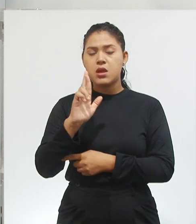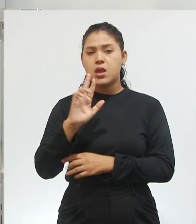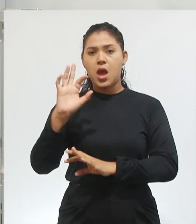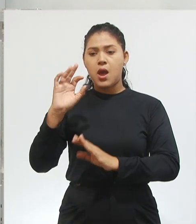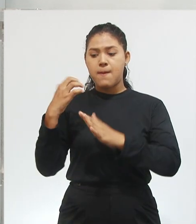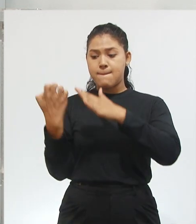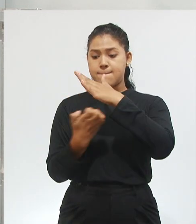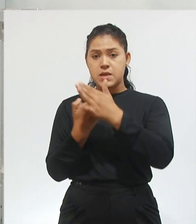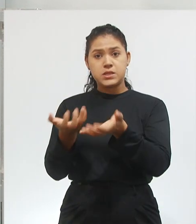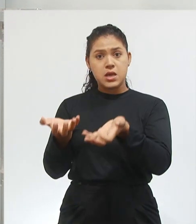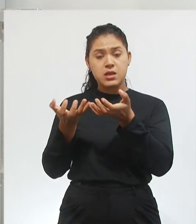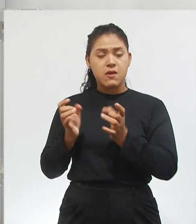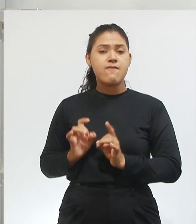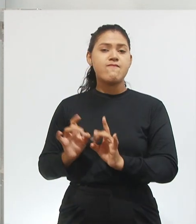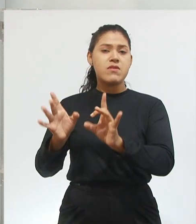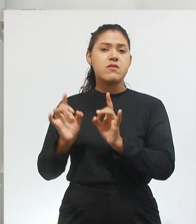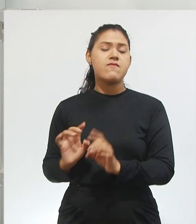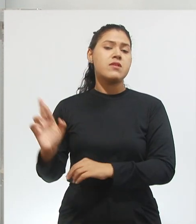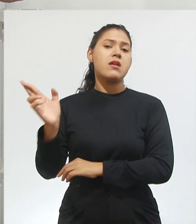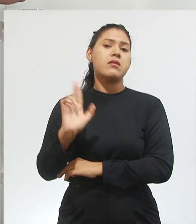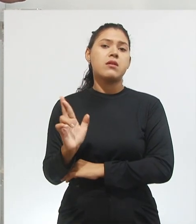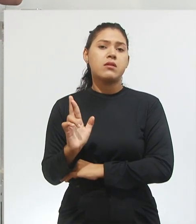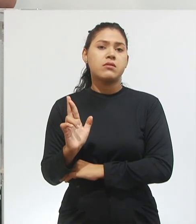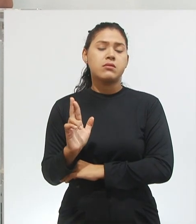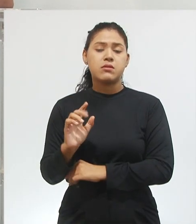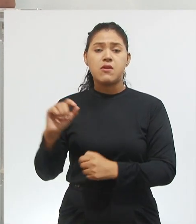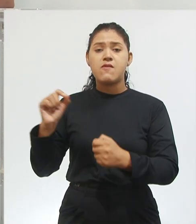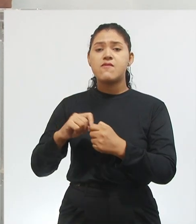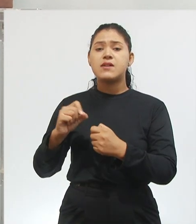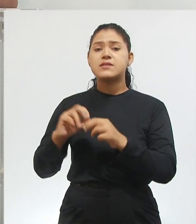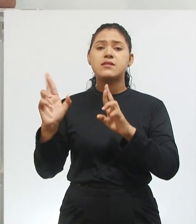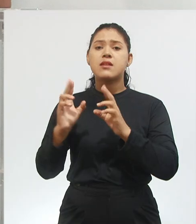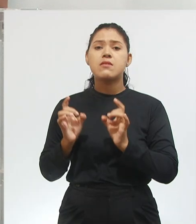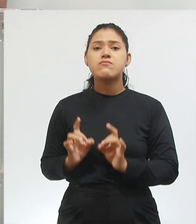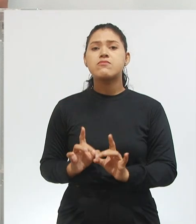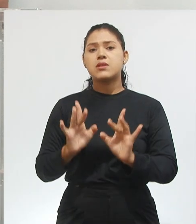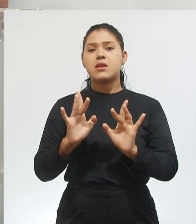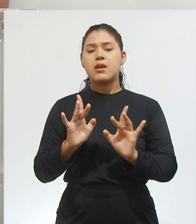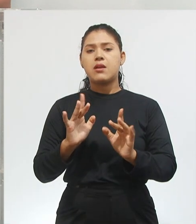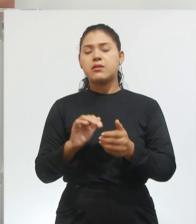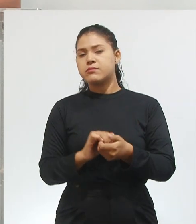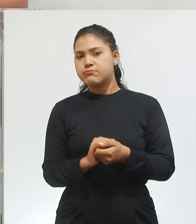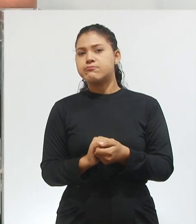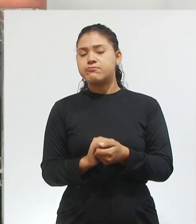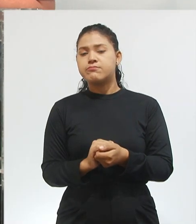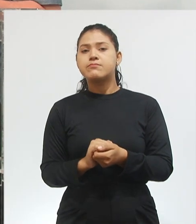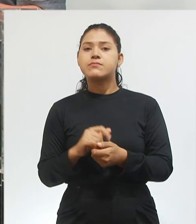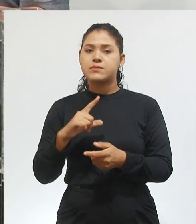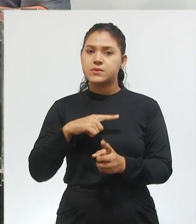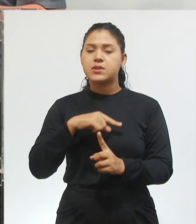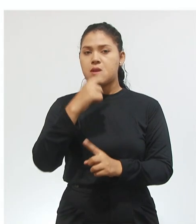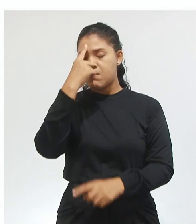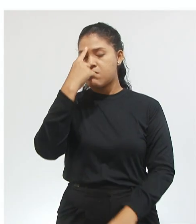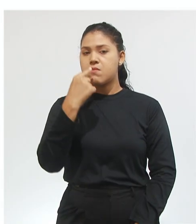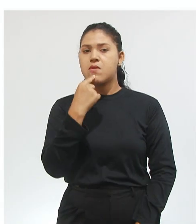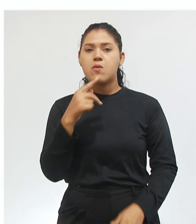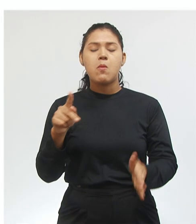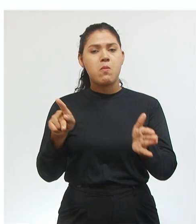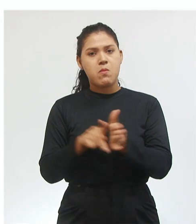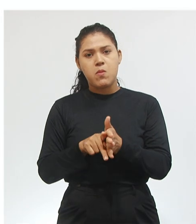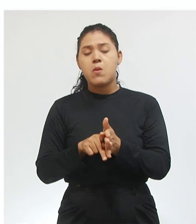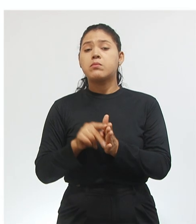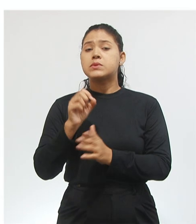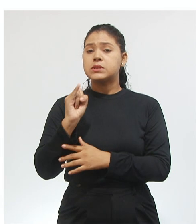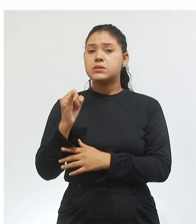vai vai produzir para quem a organização vai vender para quem a organização vai comercializar então uma organização que entende bem